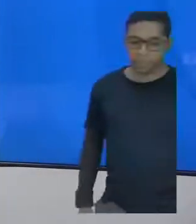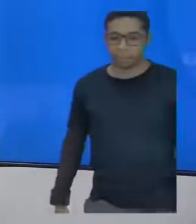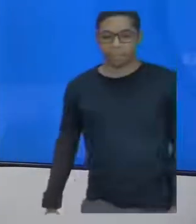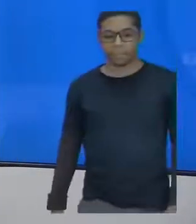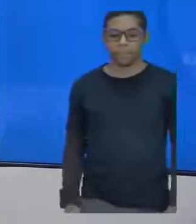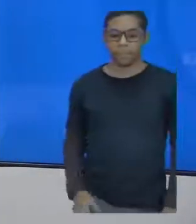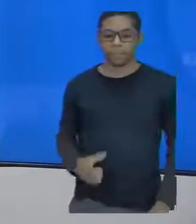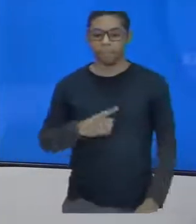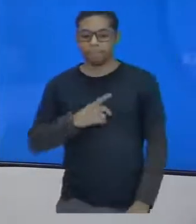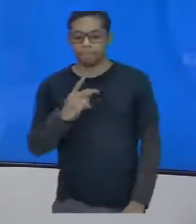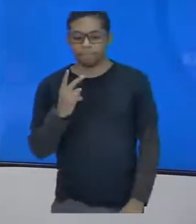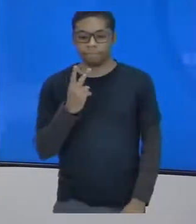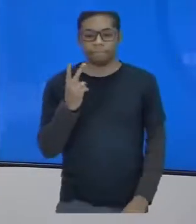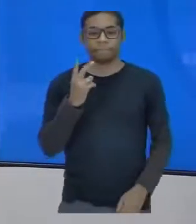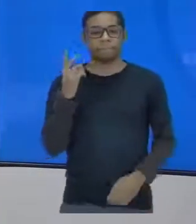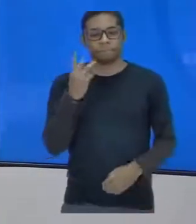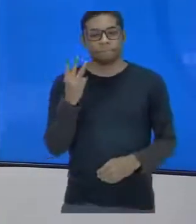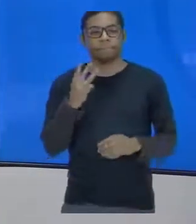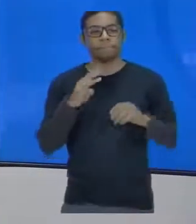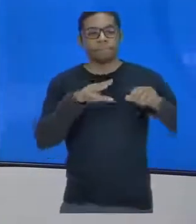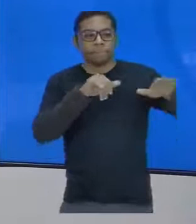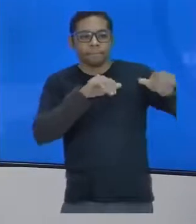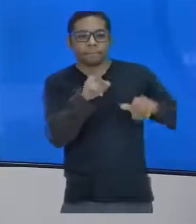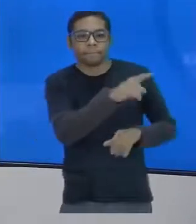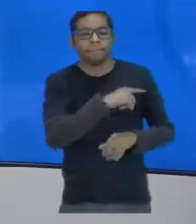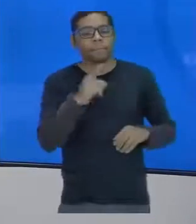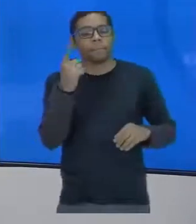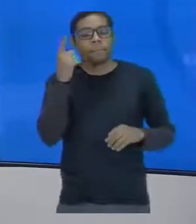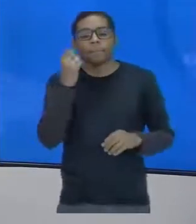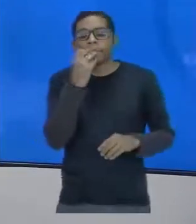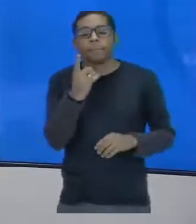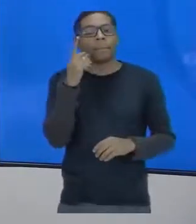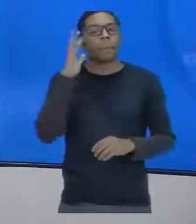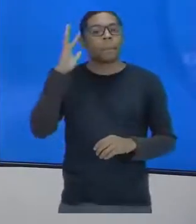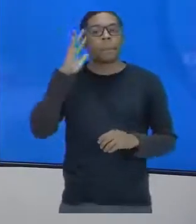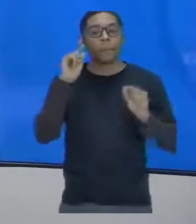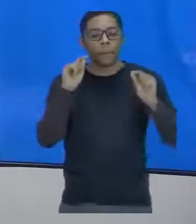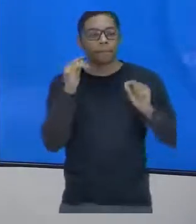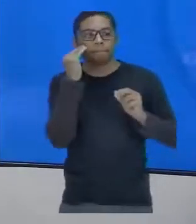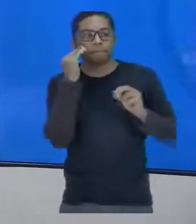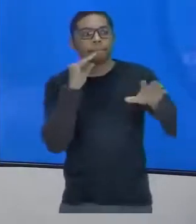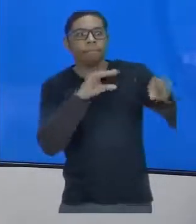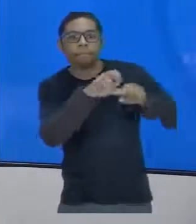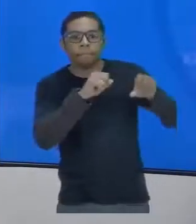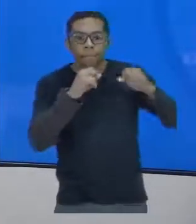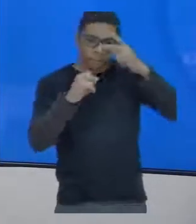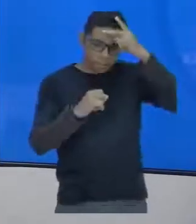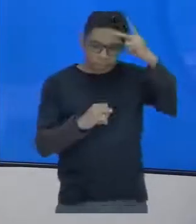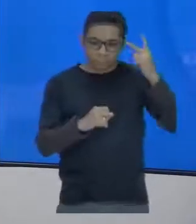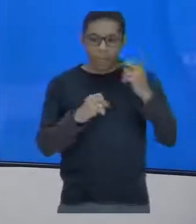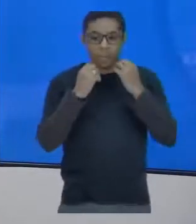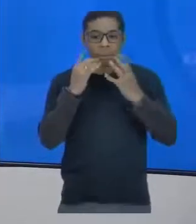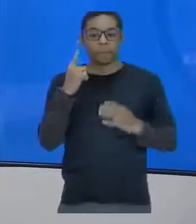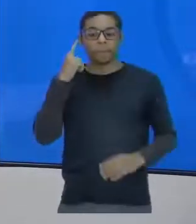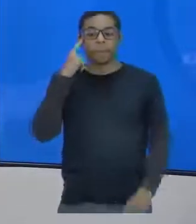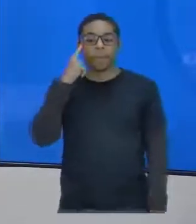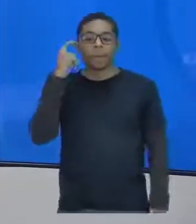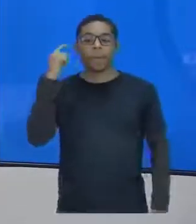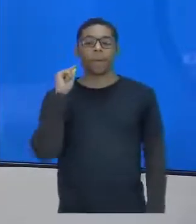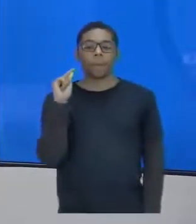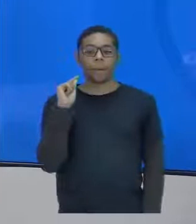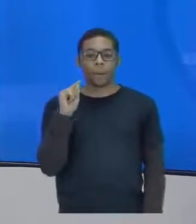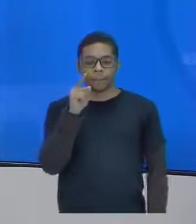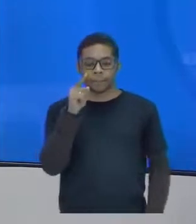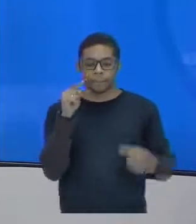quarta chamada, algumas faculdades quinta chamada. Então, olha só, é importante você pensar que estão tentando captar as pessoas e colocar. Então, a ideia é que você